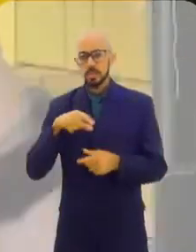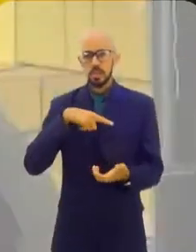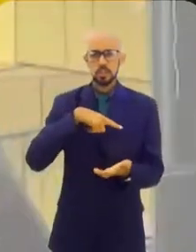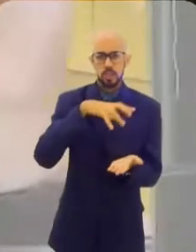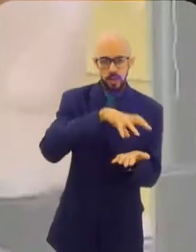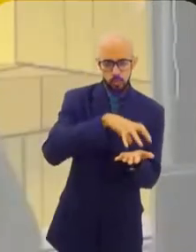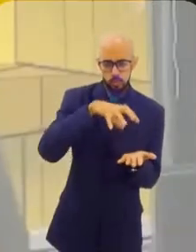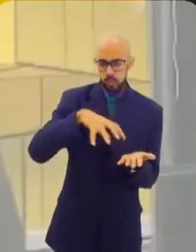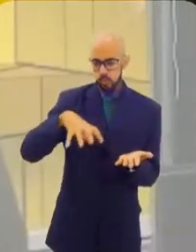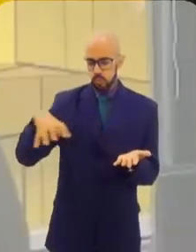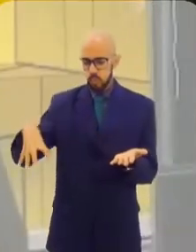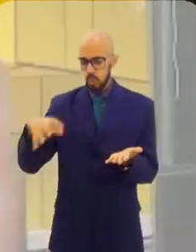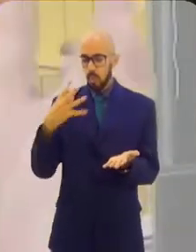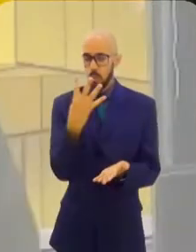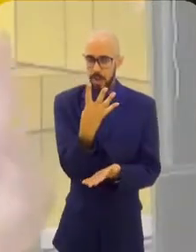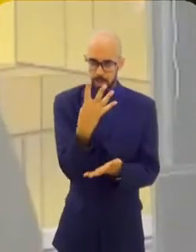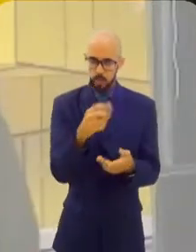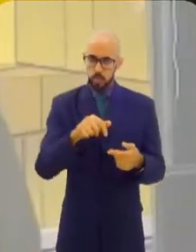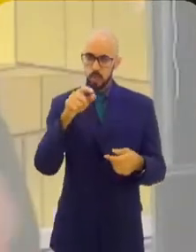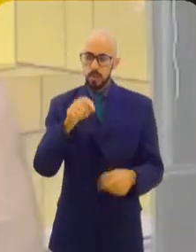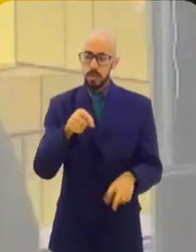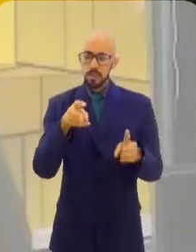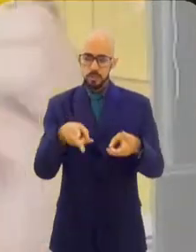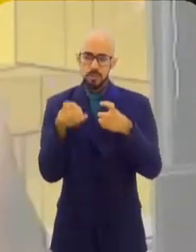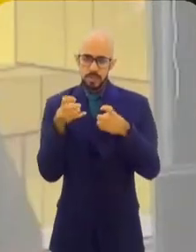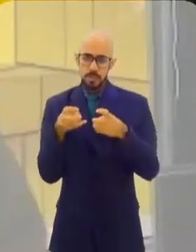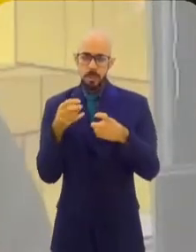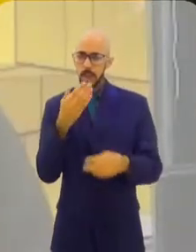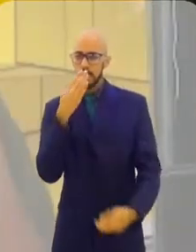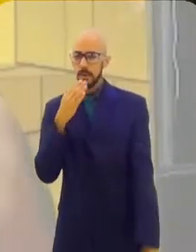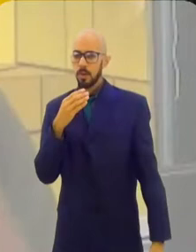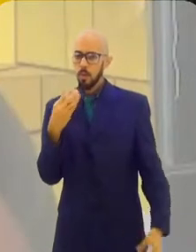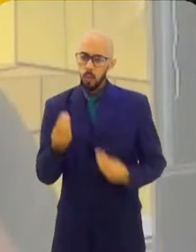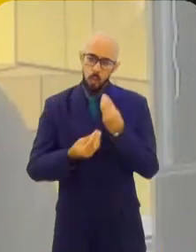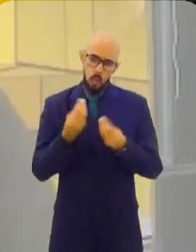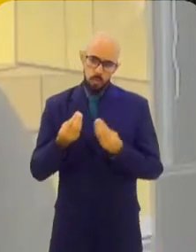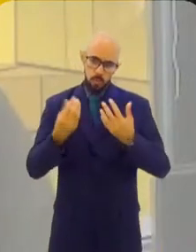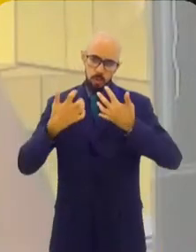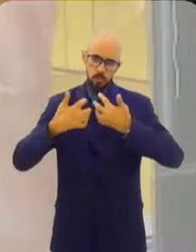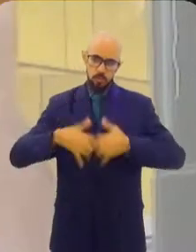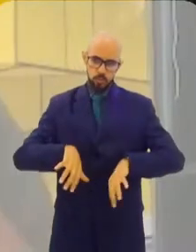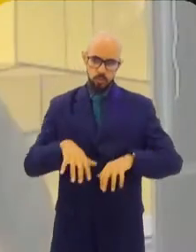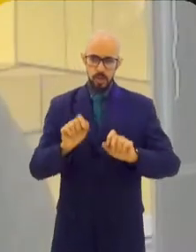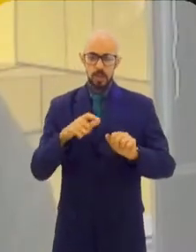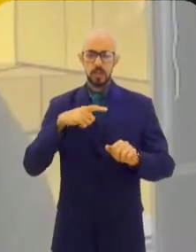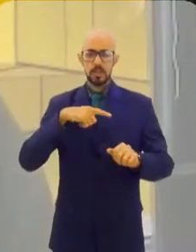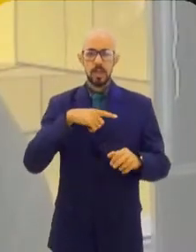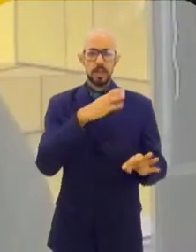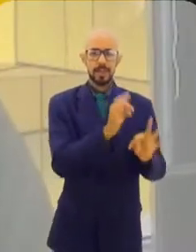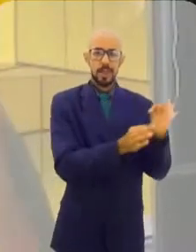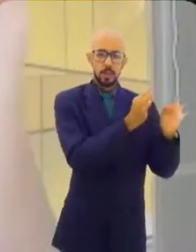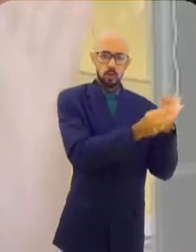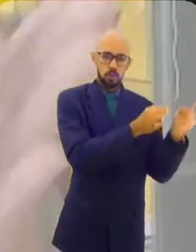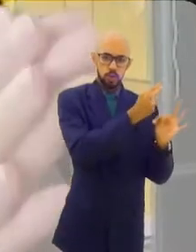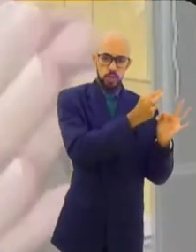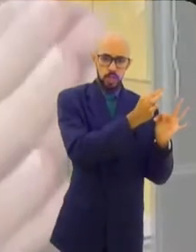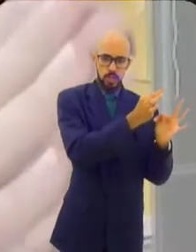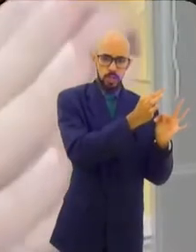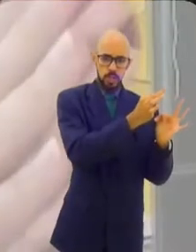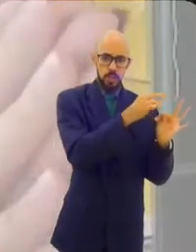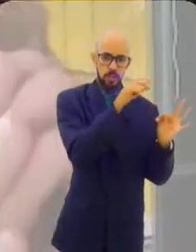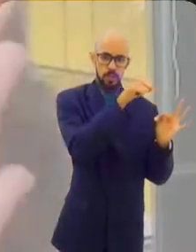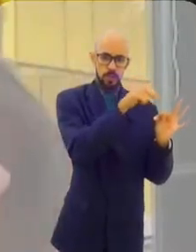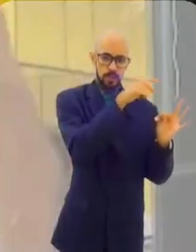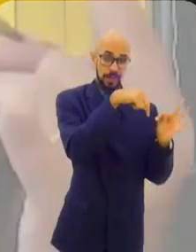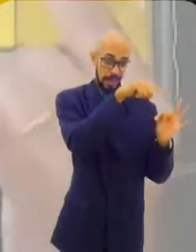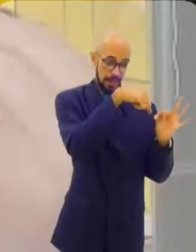né para um pouco segmentar e entender como é que essas áreas que tem mais afinidade bom então hoje no mapeamento é dividido em